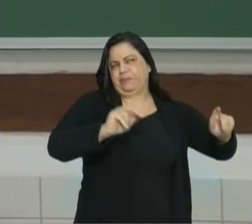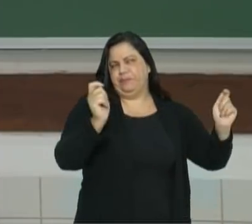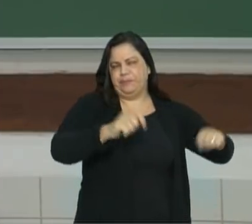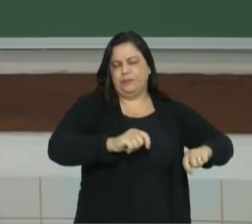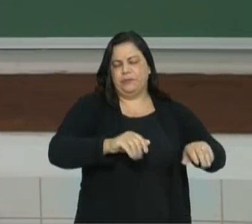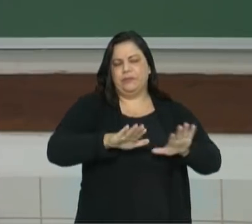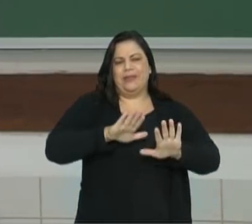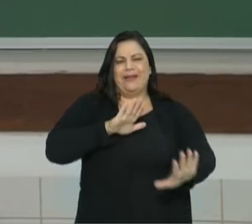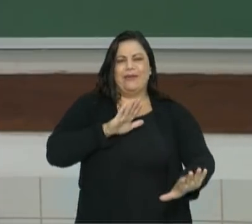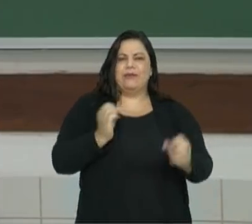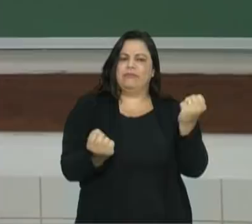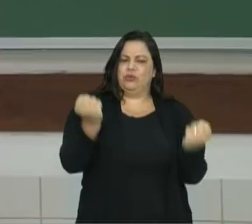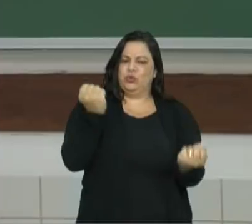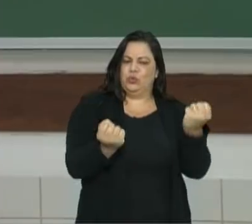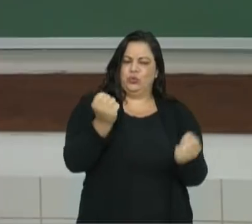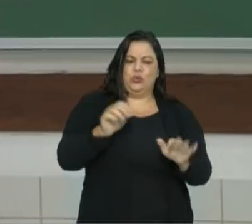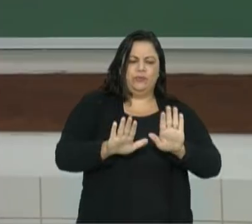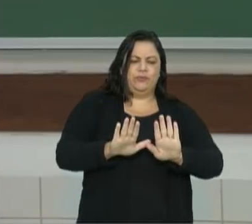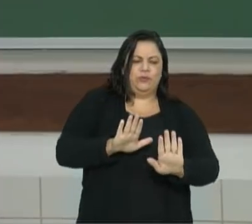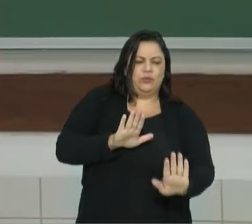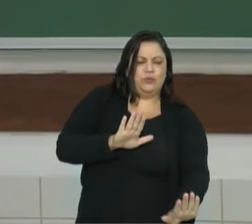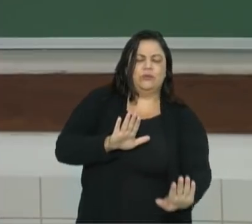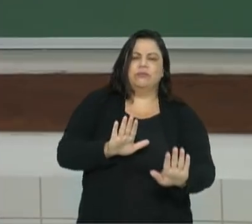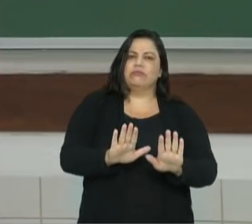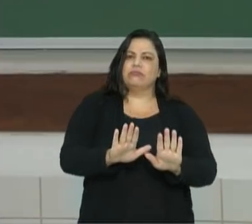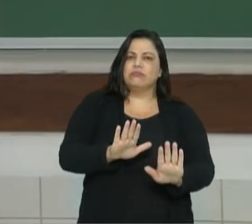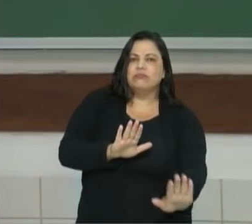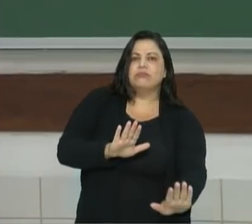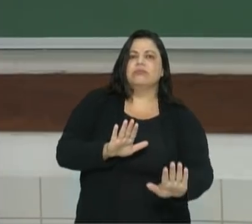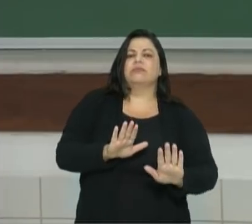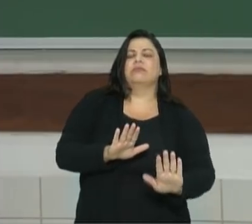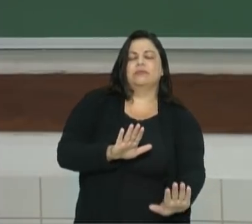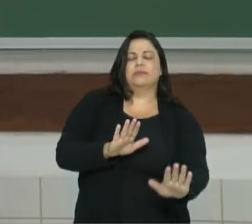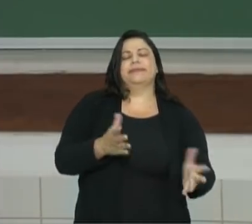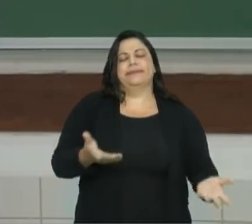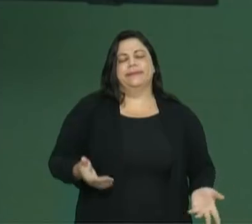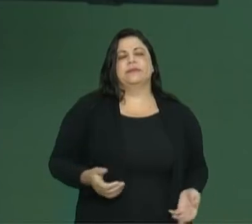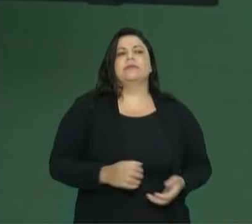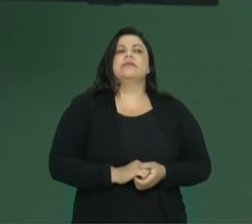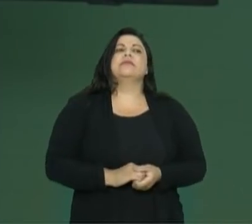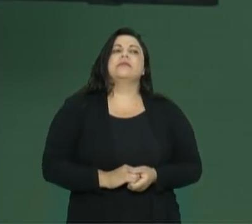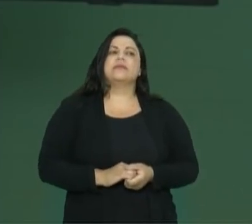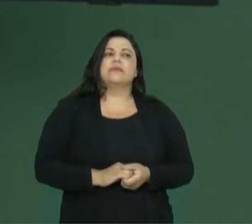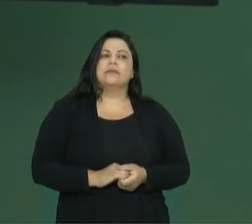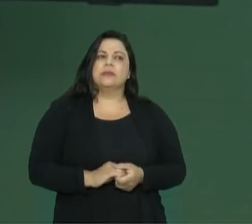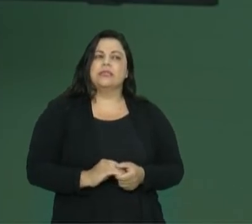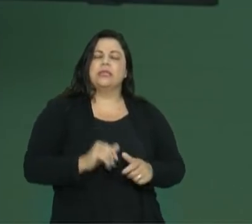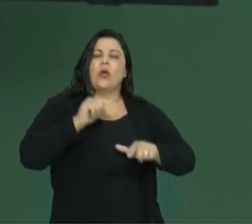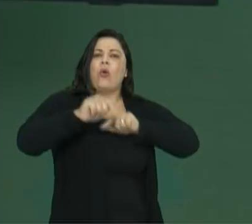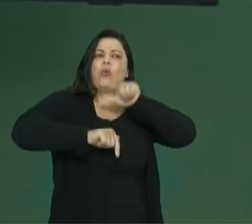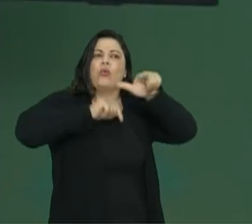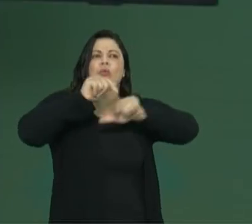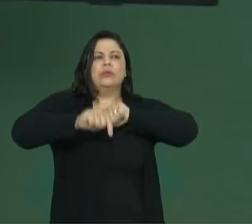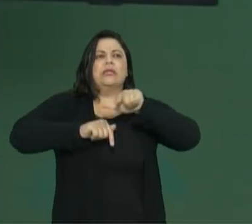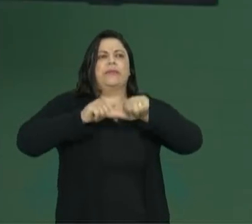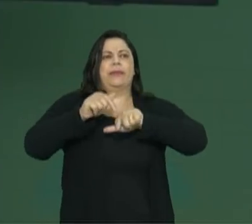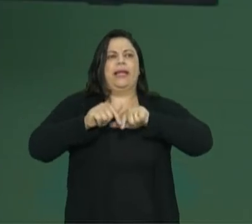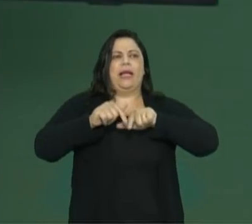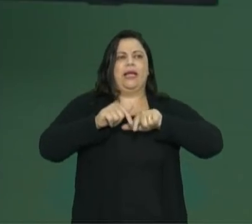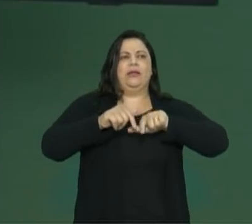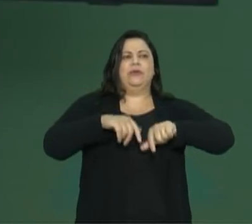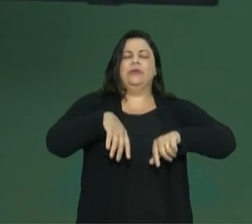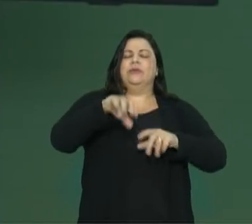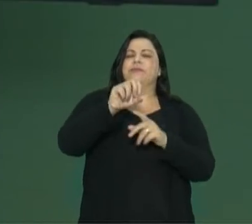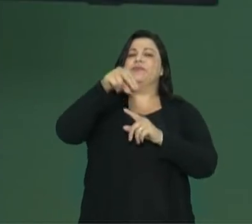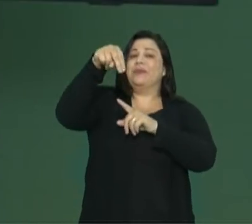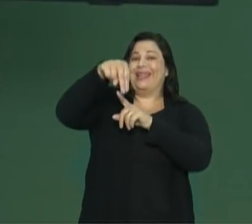freando o veículo. Um bom exemplo para poder ilustrar para vocês, certo? A unidade de trabalho no Sistema Internacional de Medida é Newton por